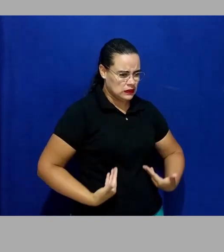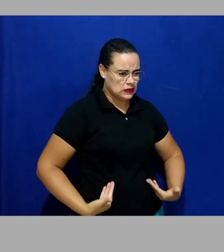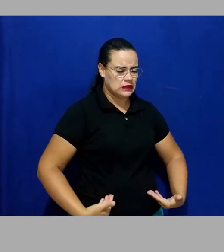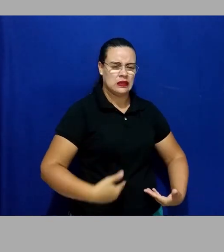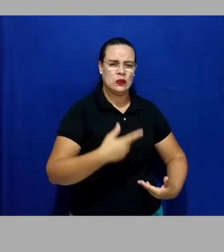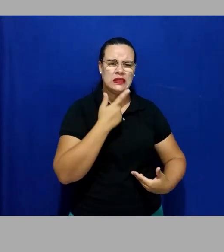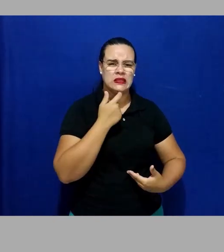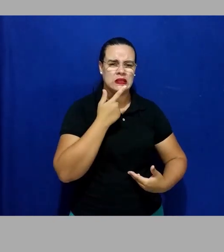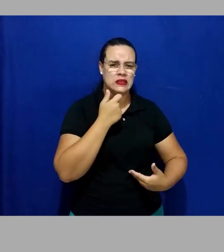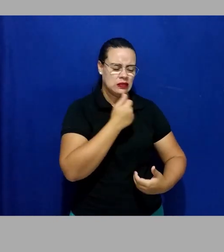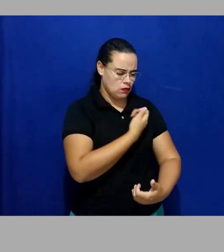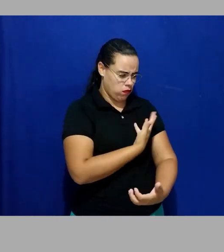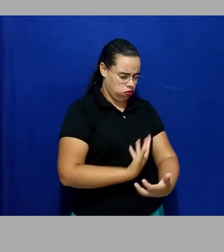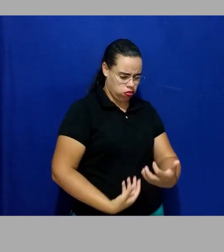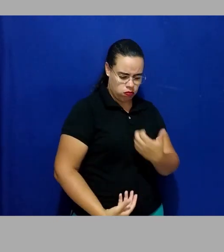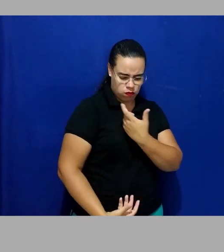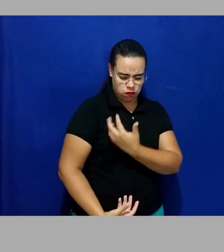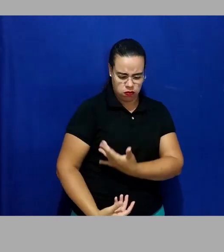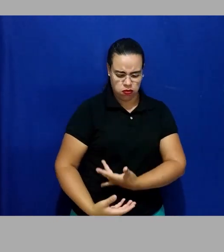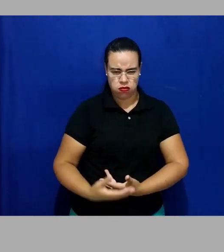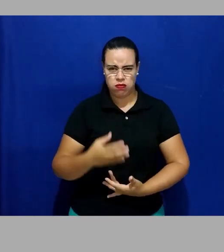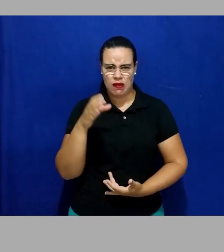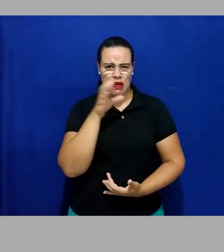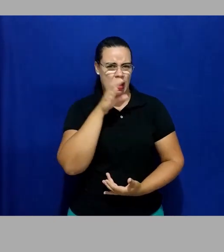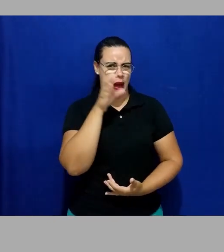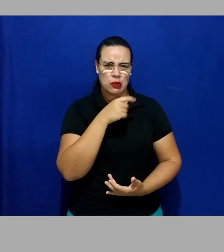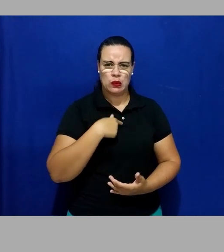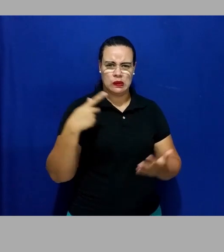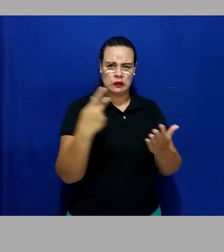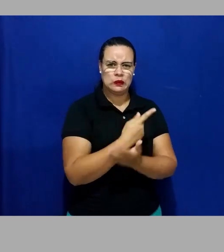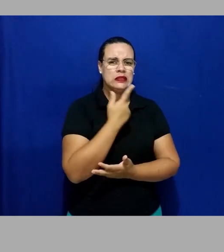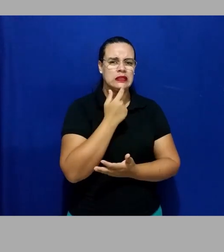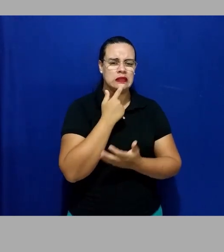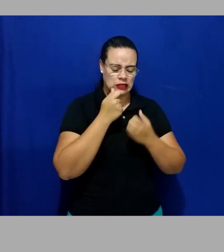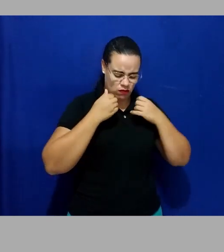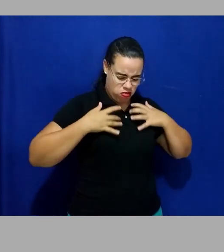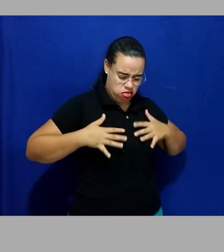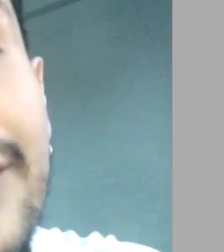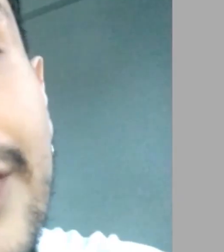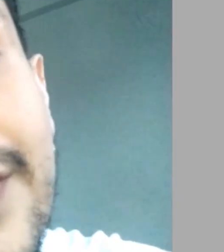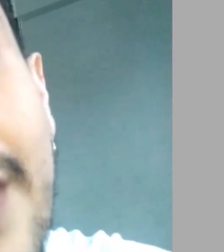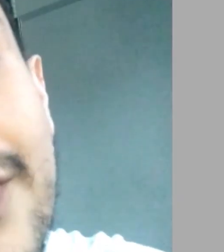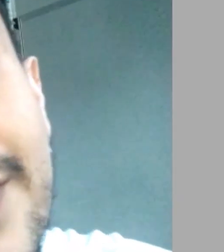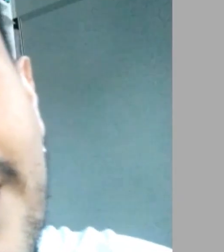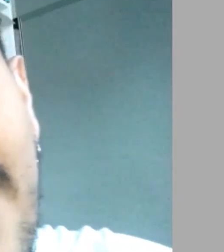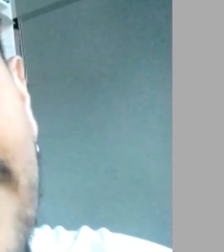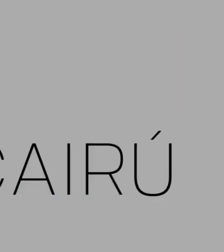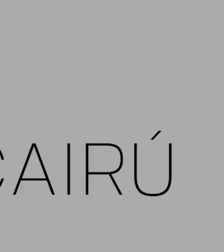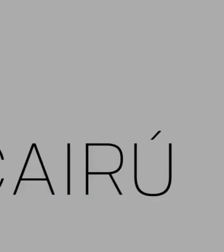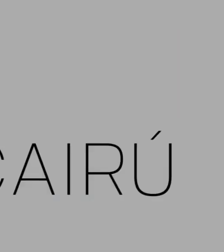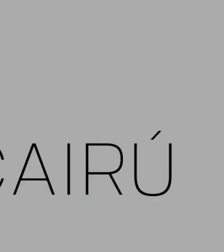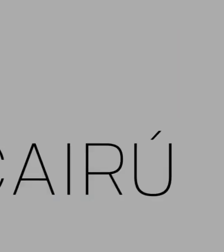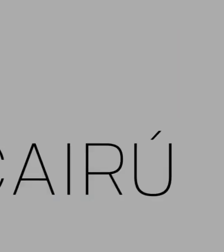Antes bebia a comoção da minha matéria com boca materna enquanto eu sangrava. Generosamente, a toda velocidade eu